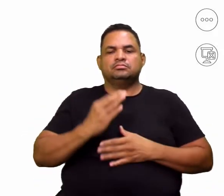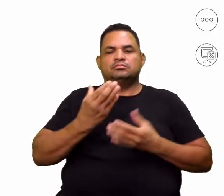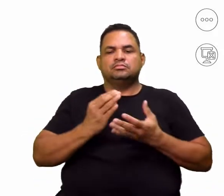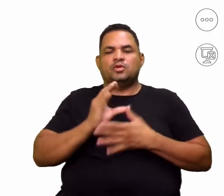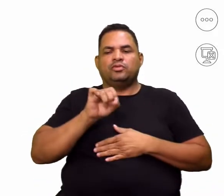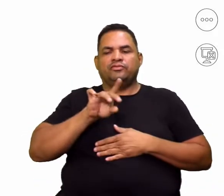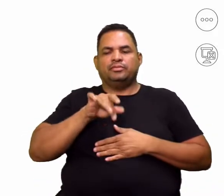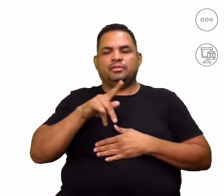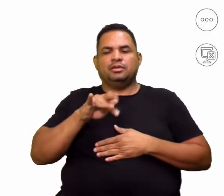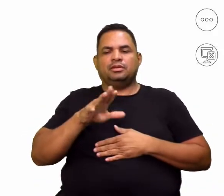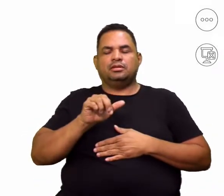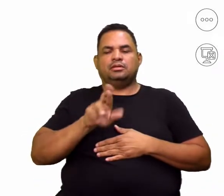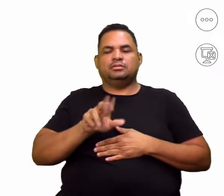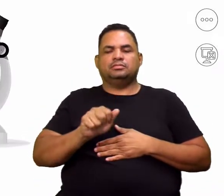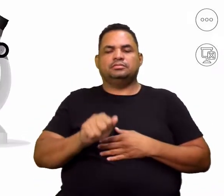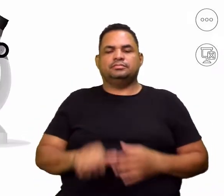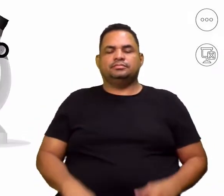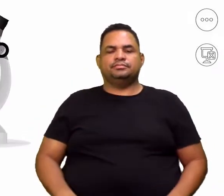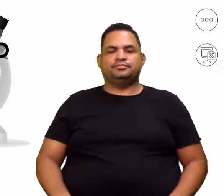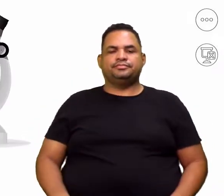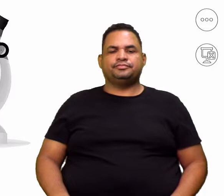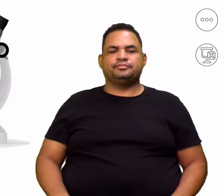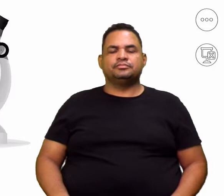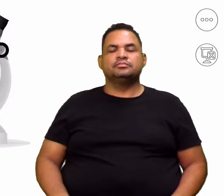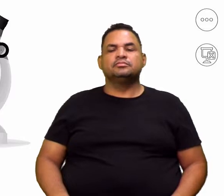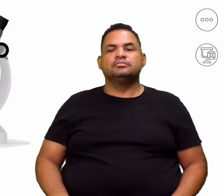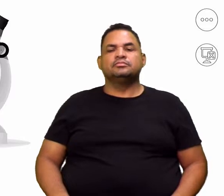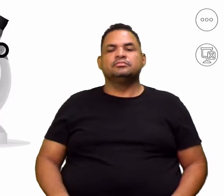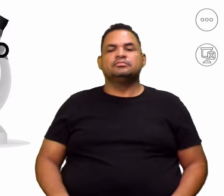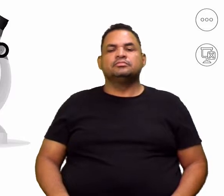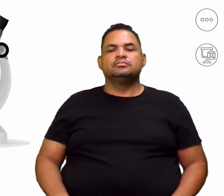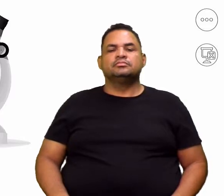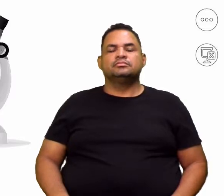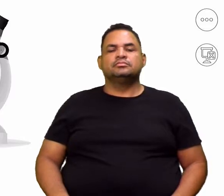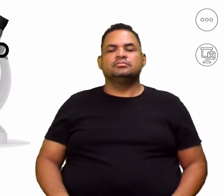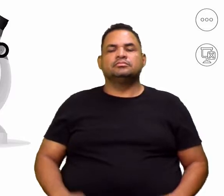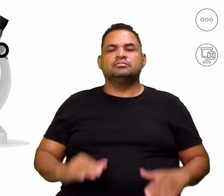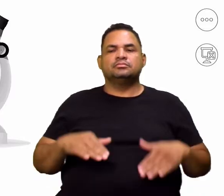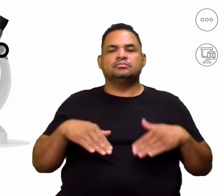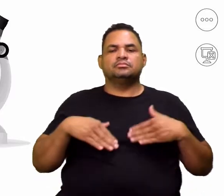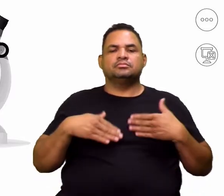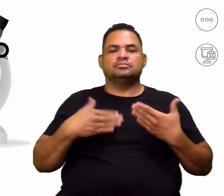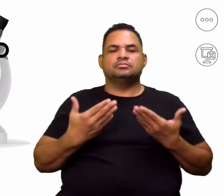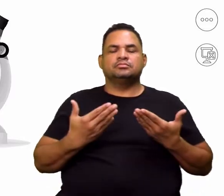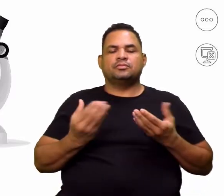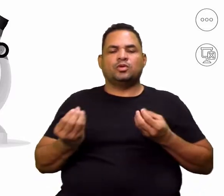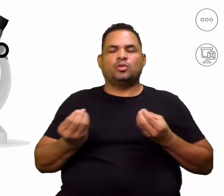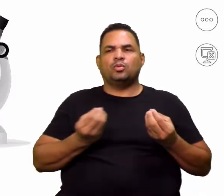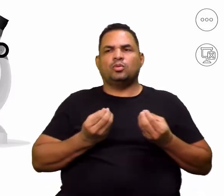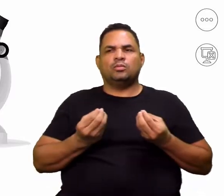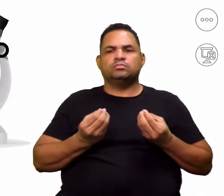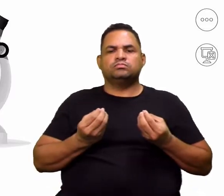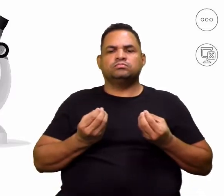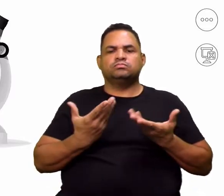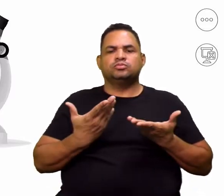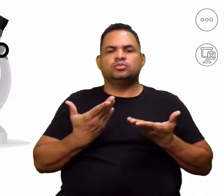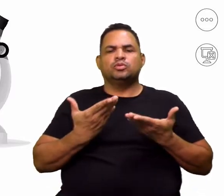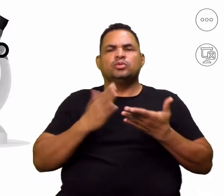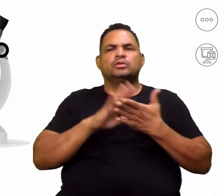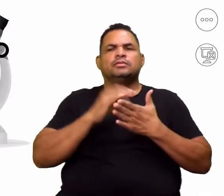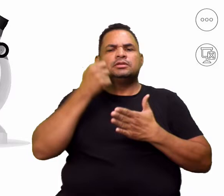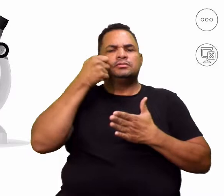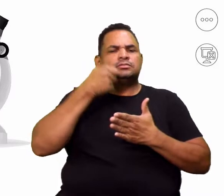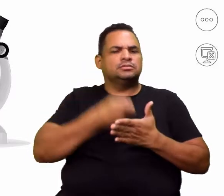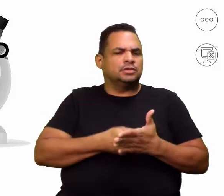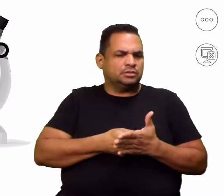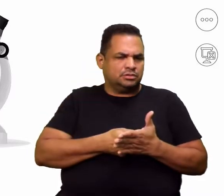tá? Ovovípara. Então, a gente vai falar aqui um pouquinho sobre o que vai